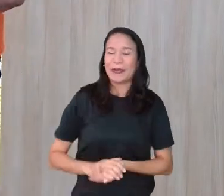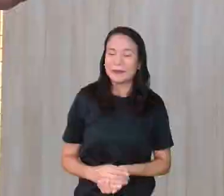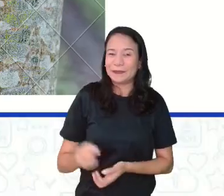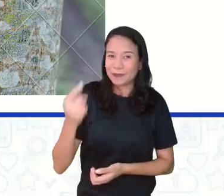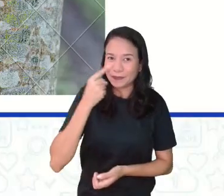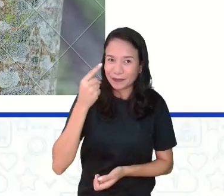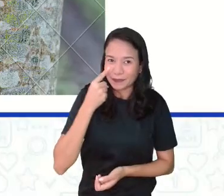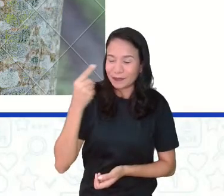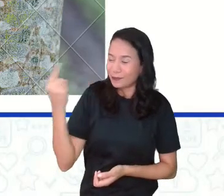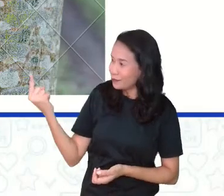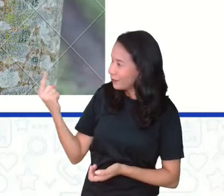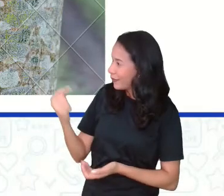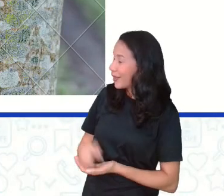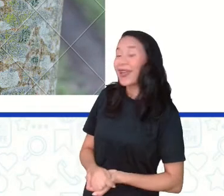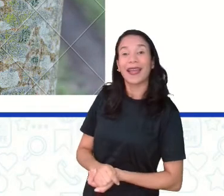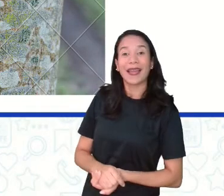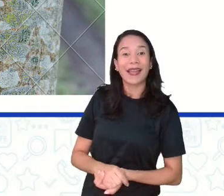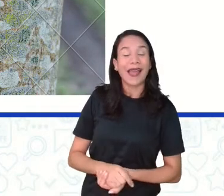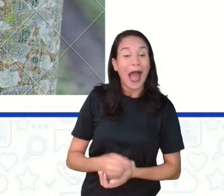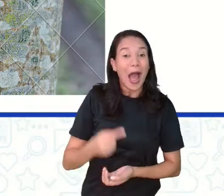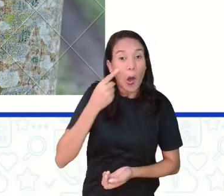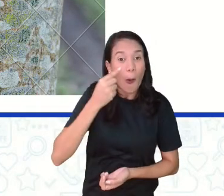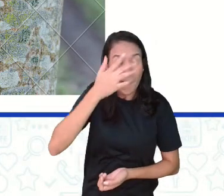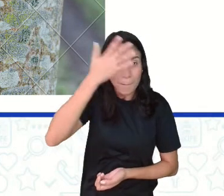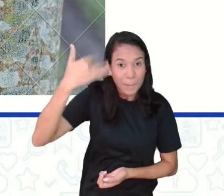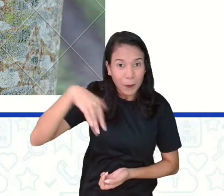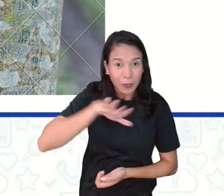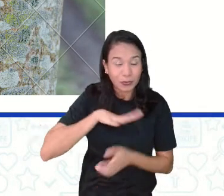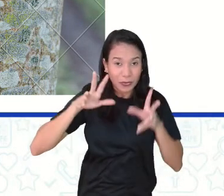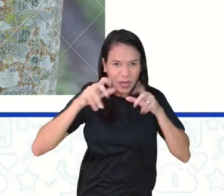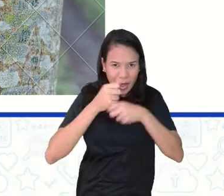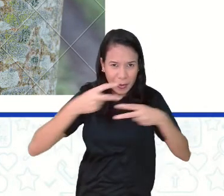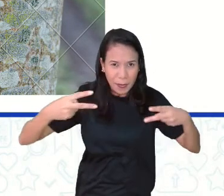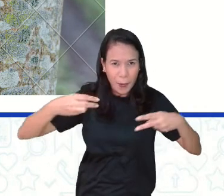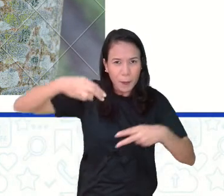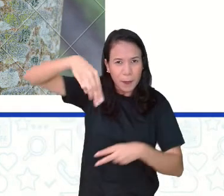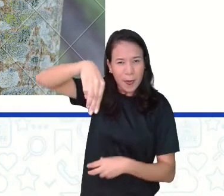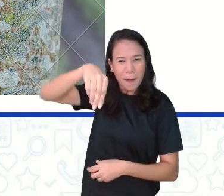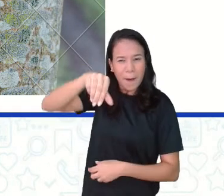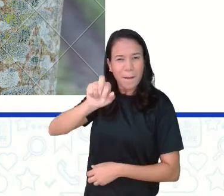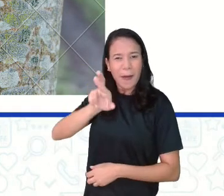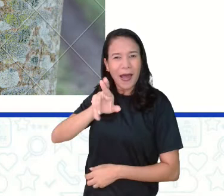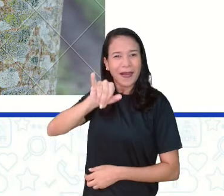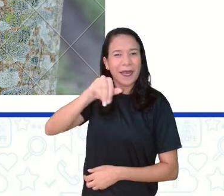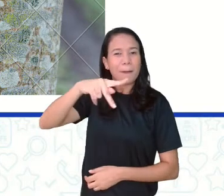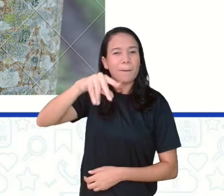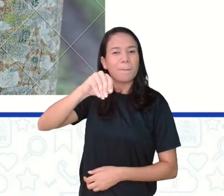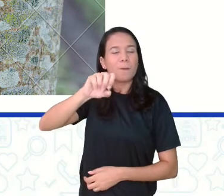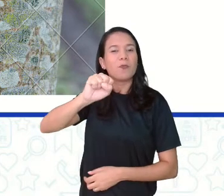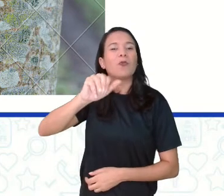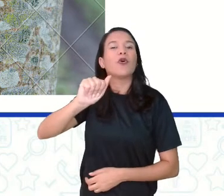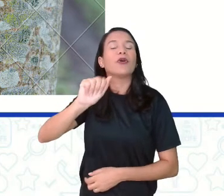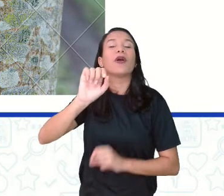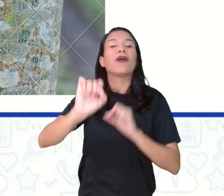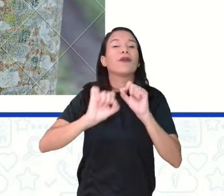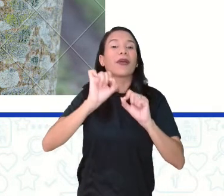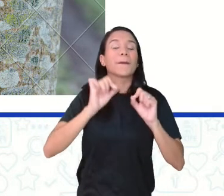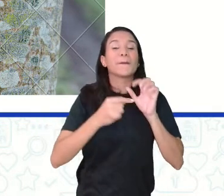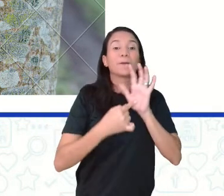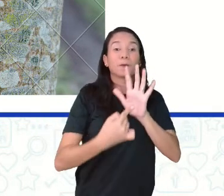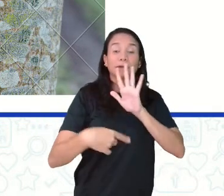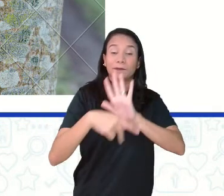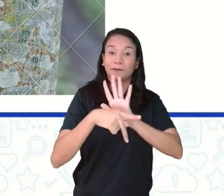a história dessa mariposa. Olha, pessoal, nessa questão aí da mariposa, o que vai acontecer para a gente é que